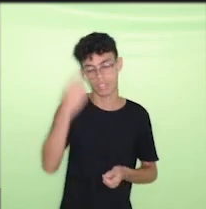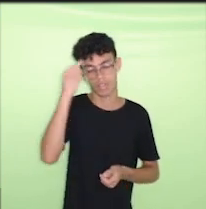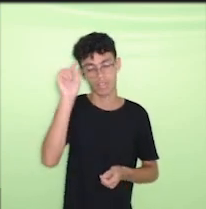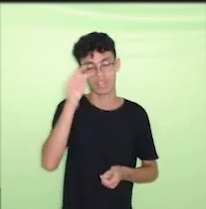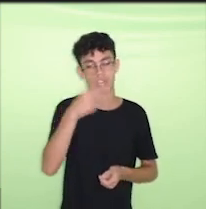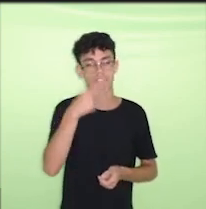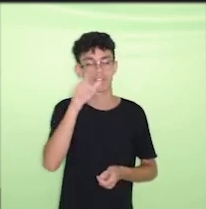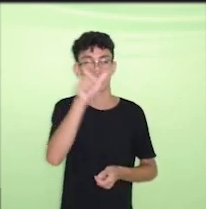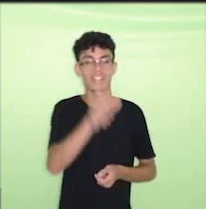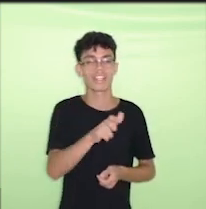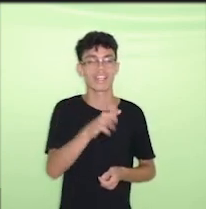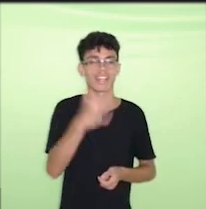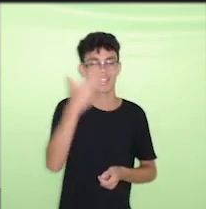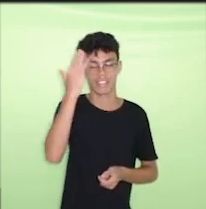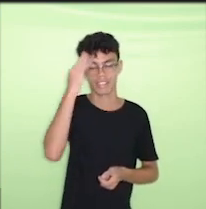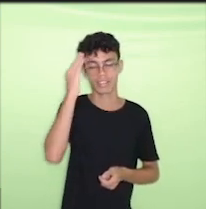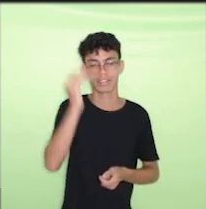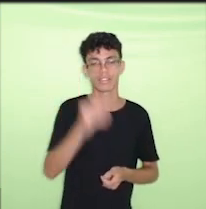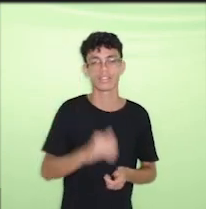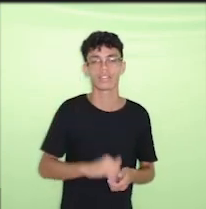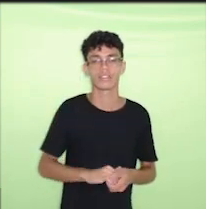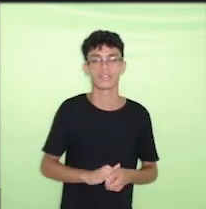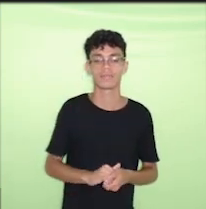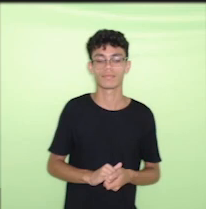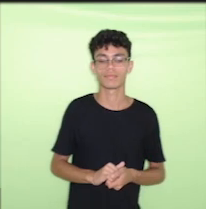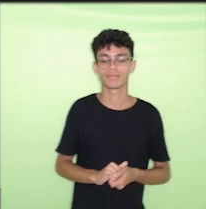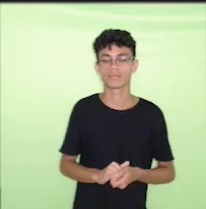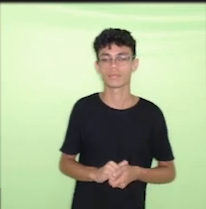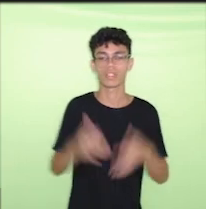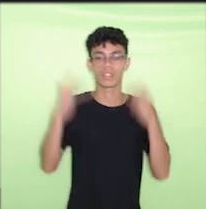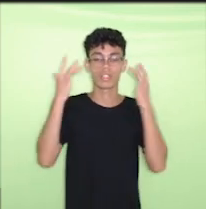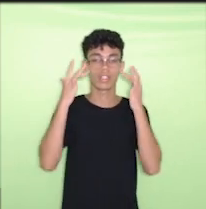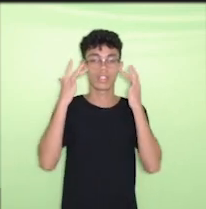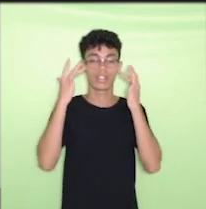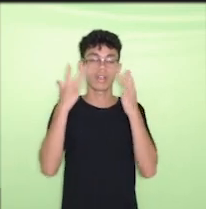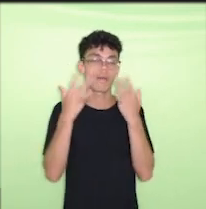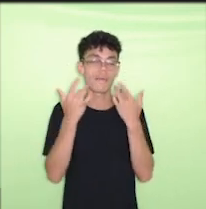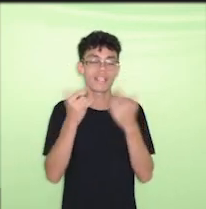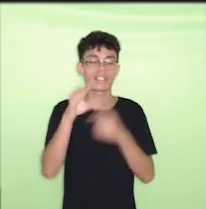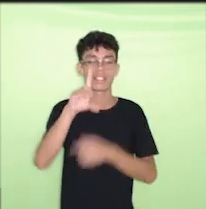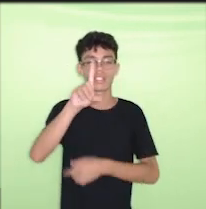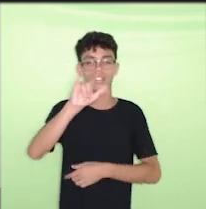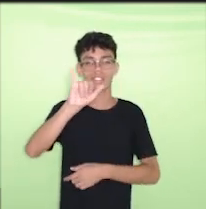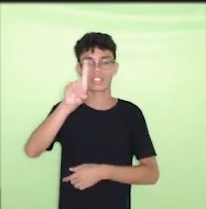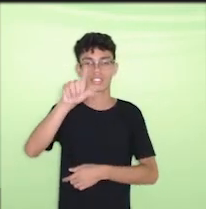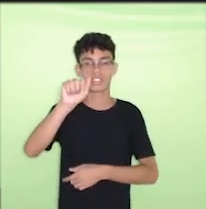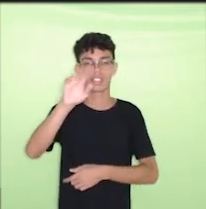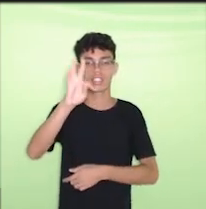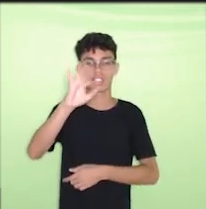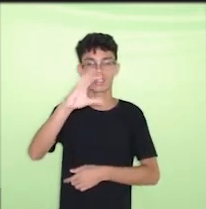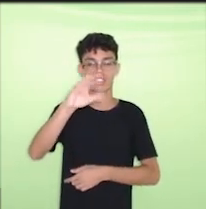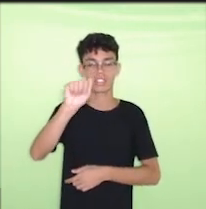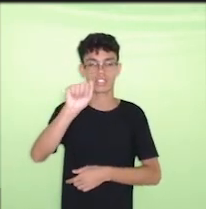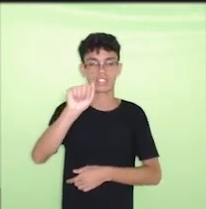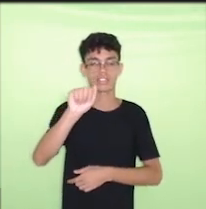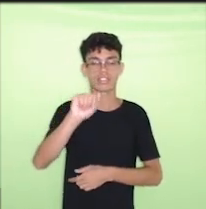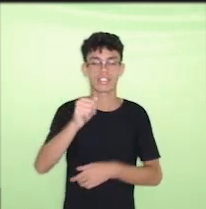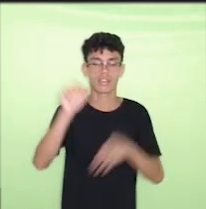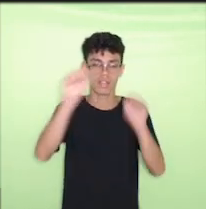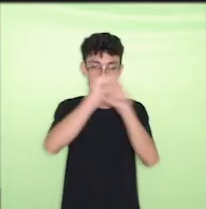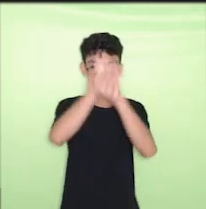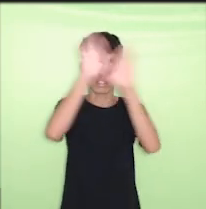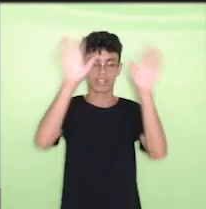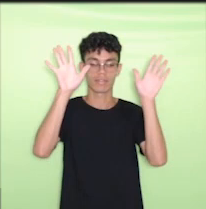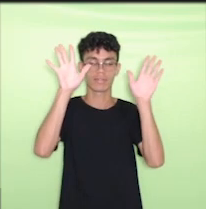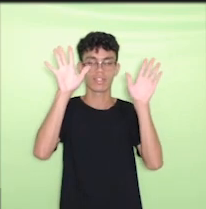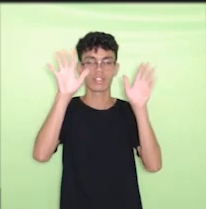falar assim, não entendi. Desculpa. Ela fala que é uma peça didática e de advertência. Exatamente. Então, ela é muito clara, sabe?